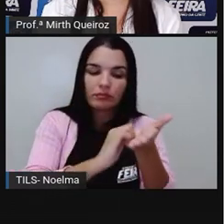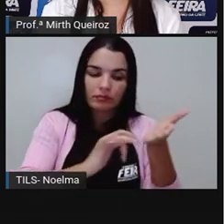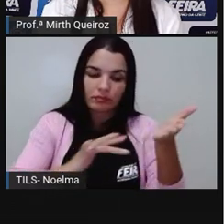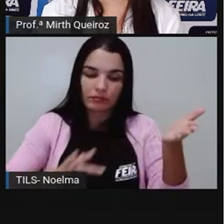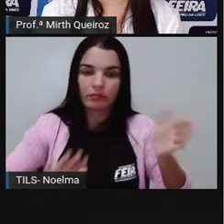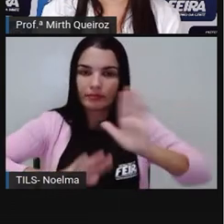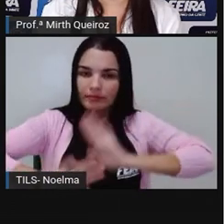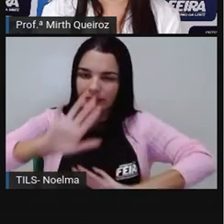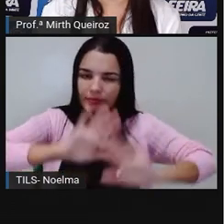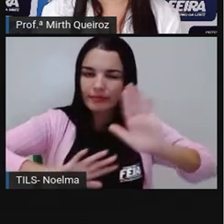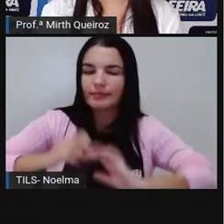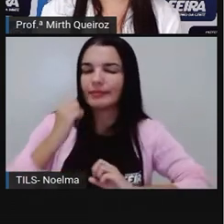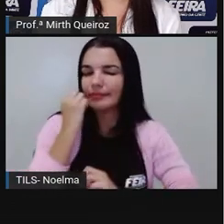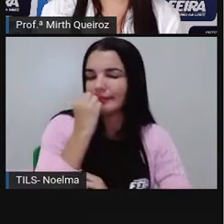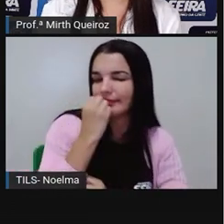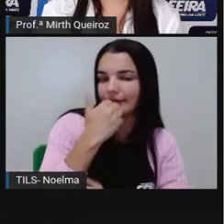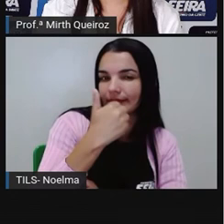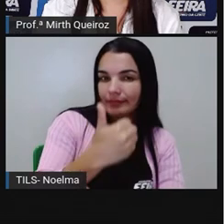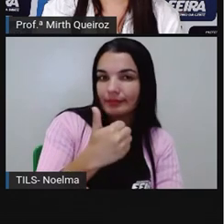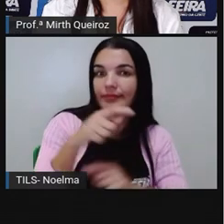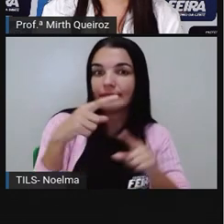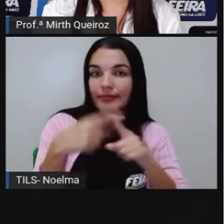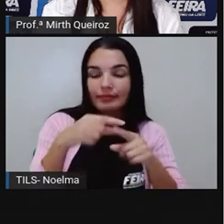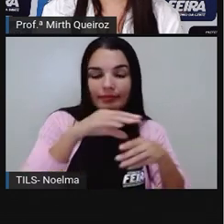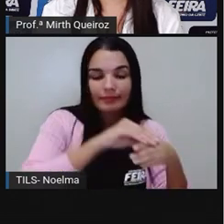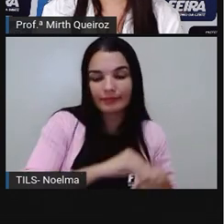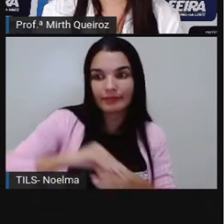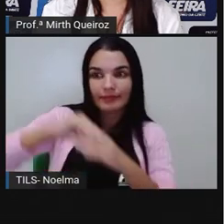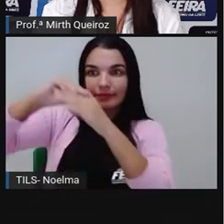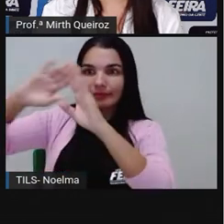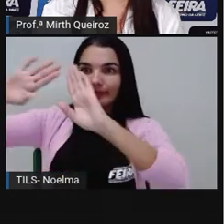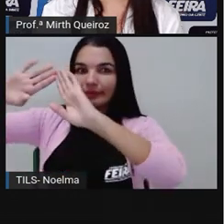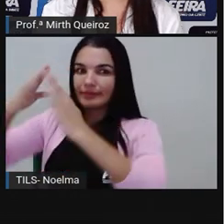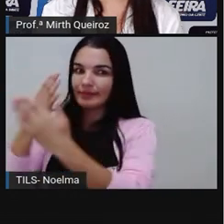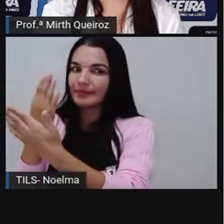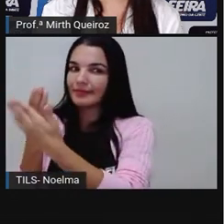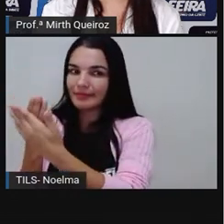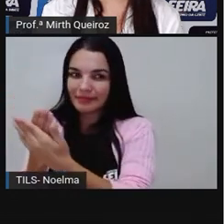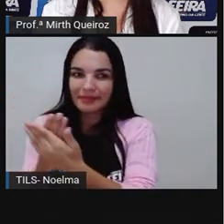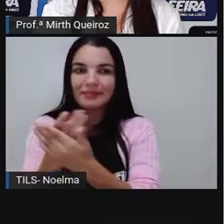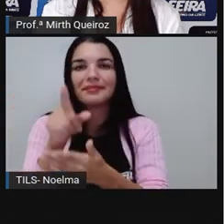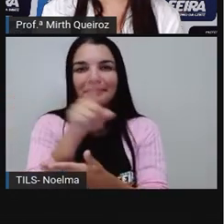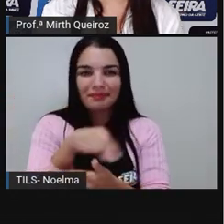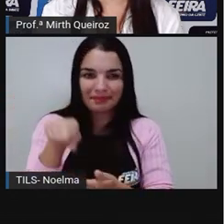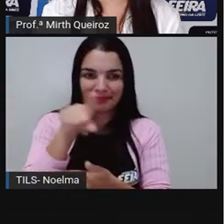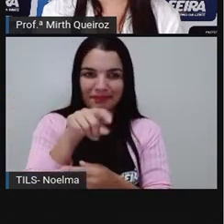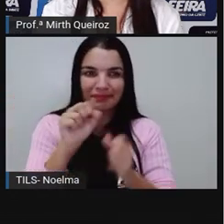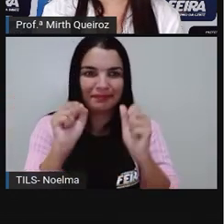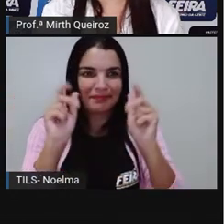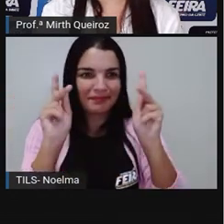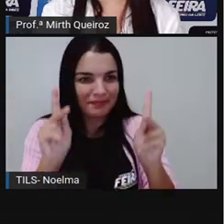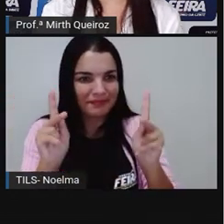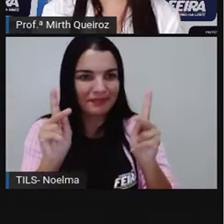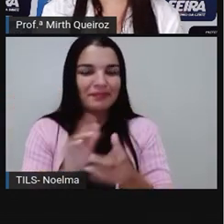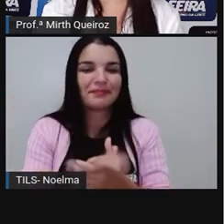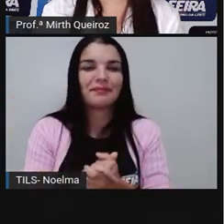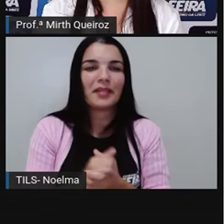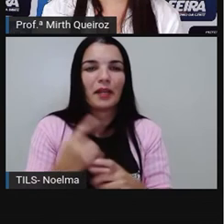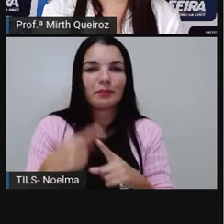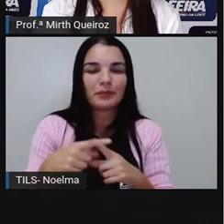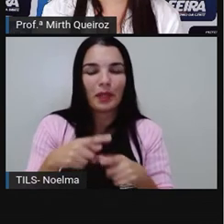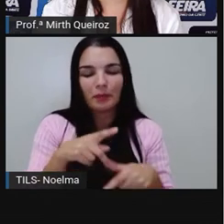com bastante capricho, que essas atividades devem ser entregues às escolas de vocês, certo? Para